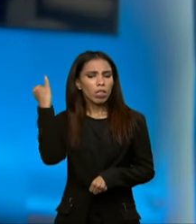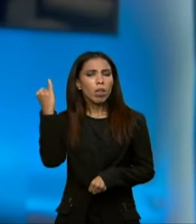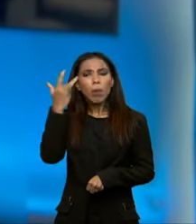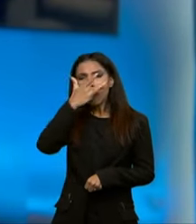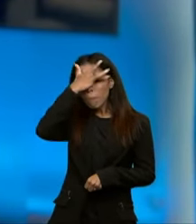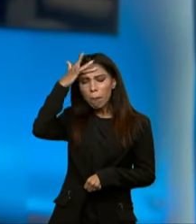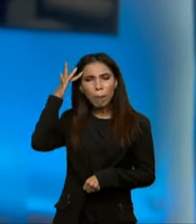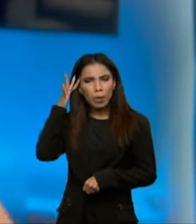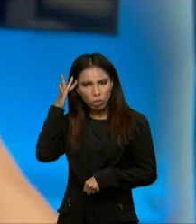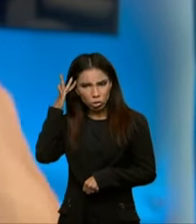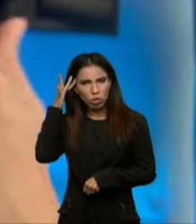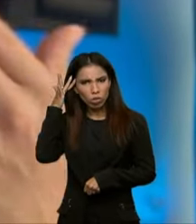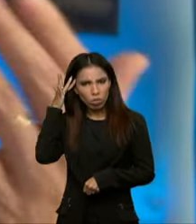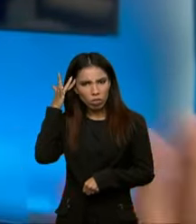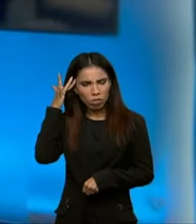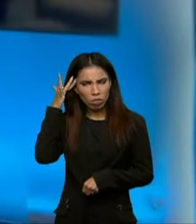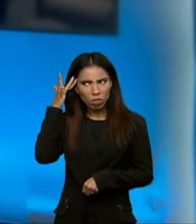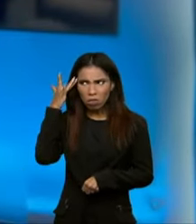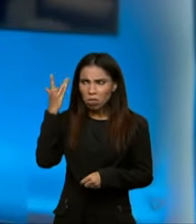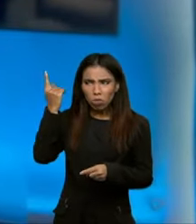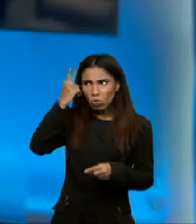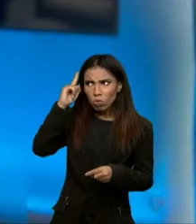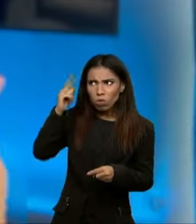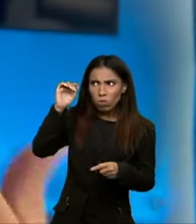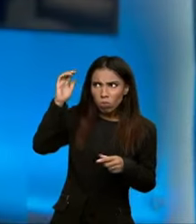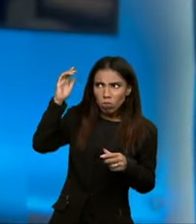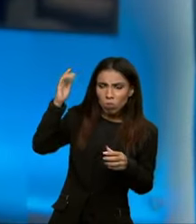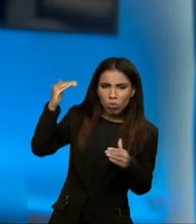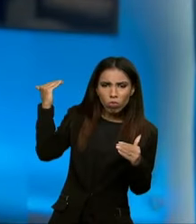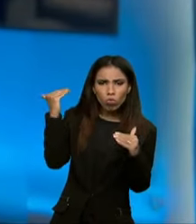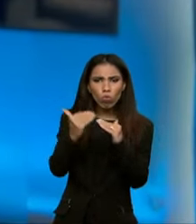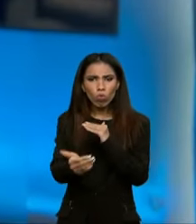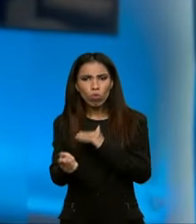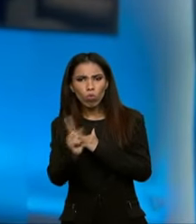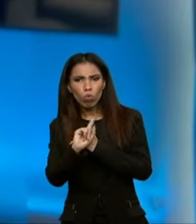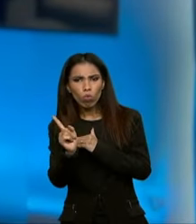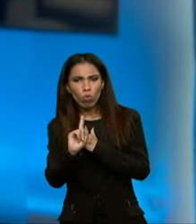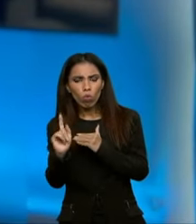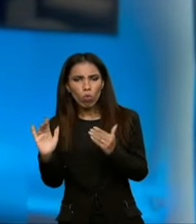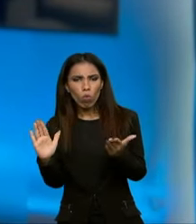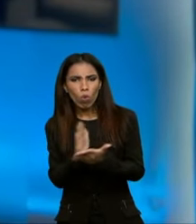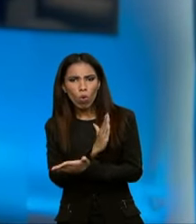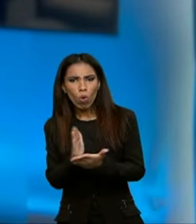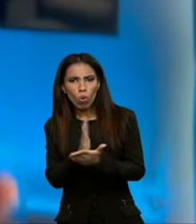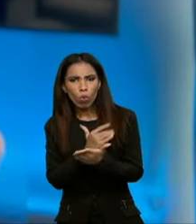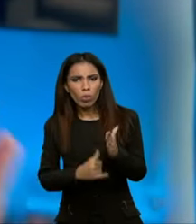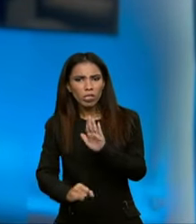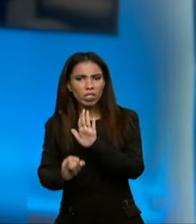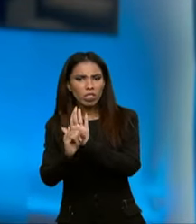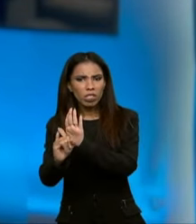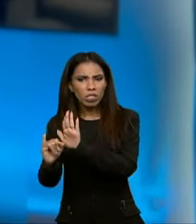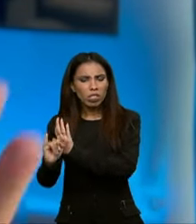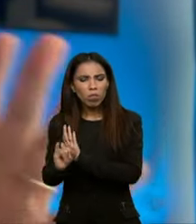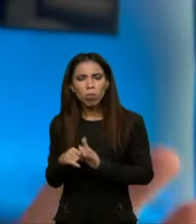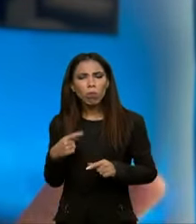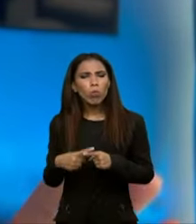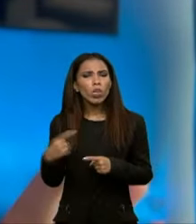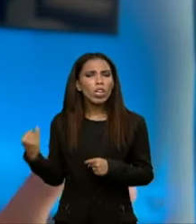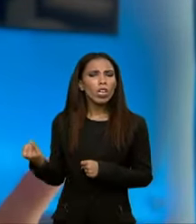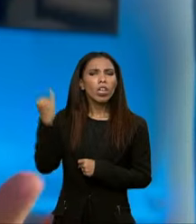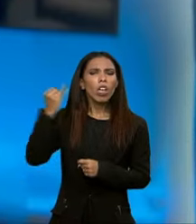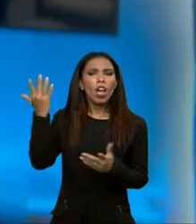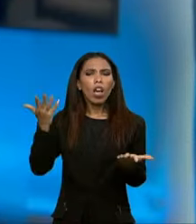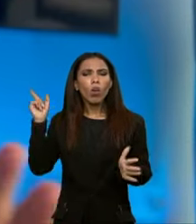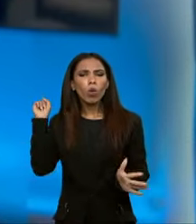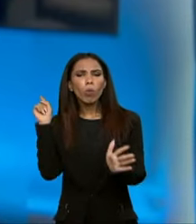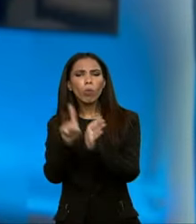as pessoas que, sabe-se lá Deus, porque não concordam com algumas identidades de gênero? Então fica a